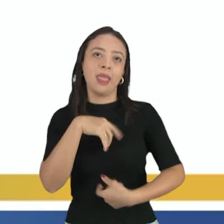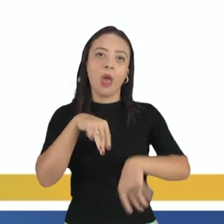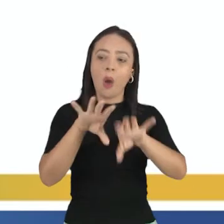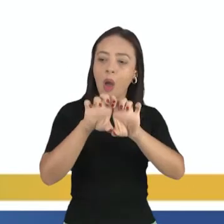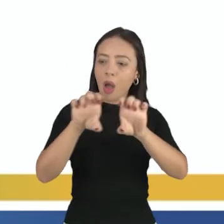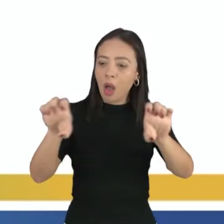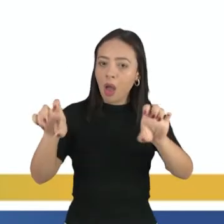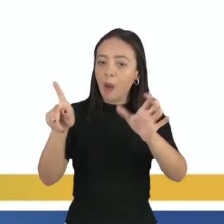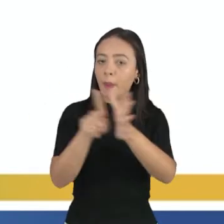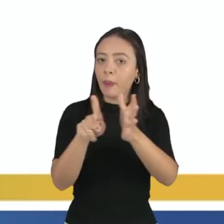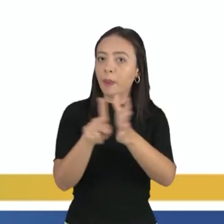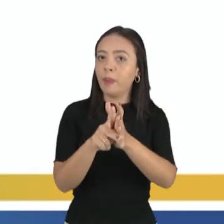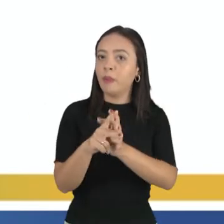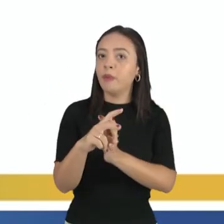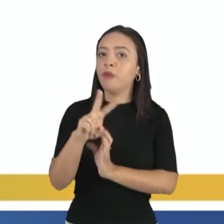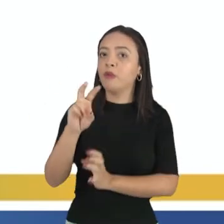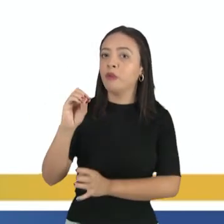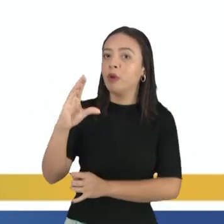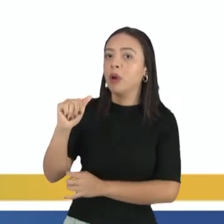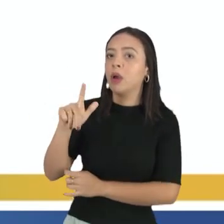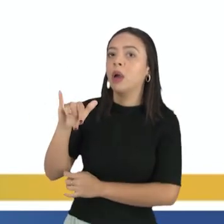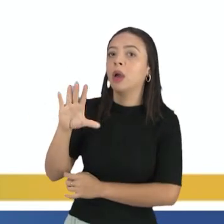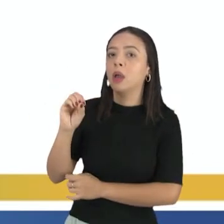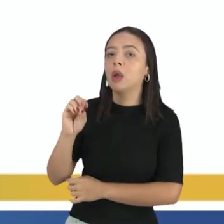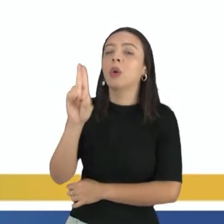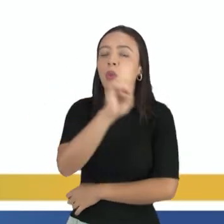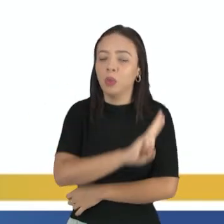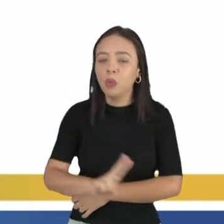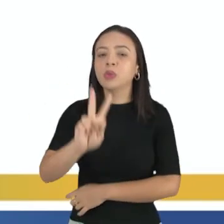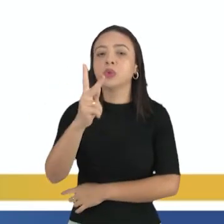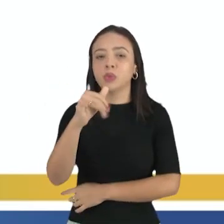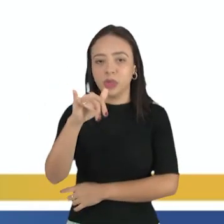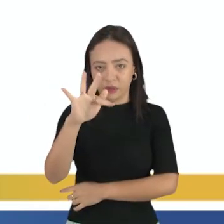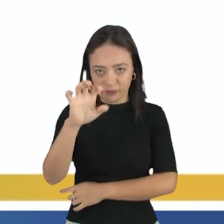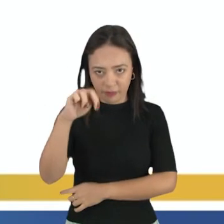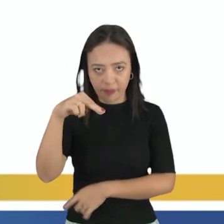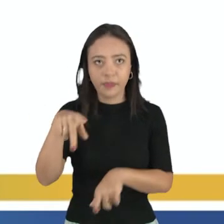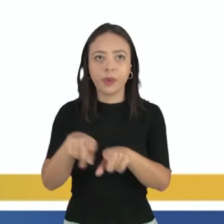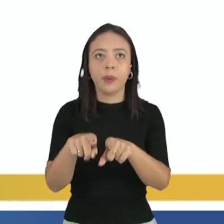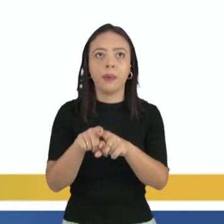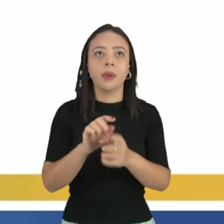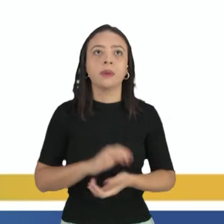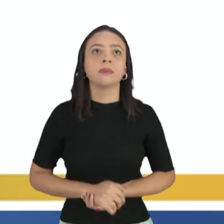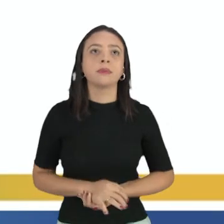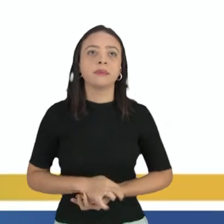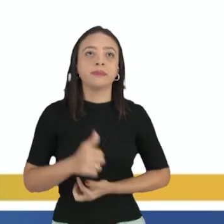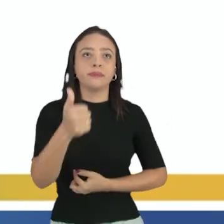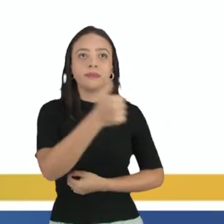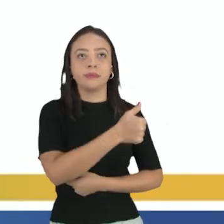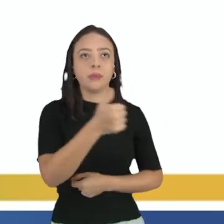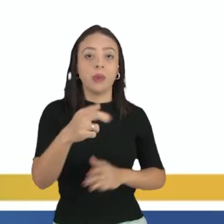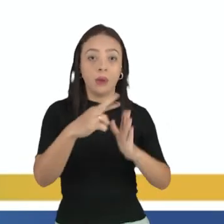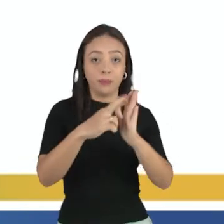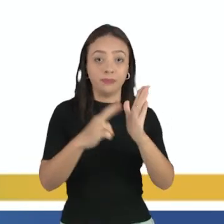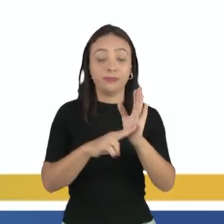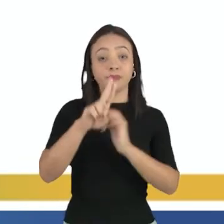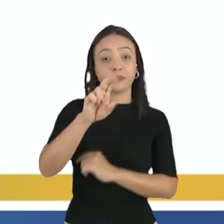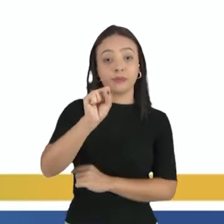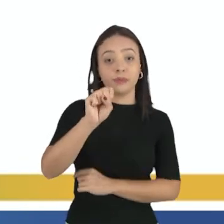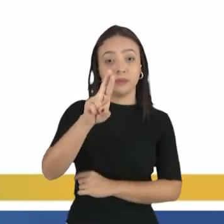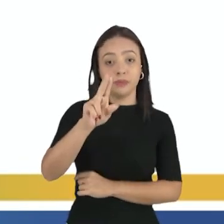encadeamento vocálico, utiliza o hífen. Próxima regra. Regra